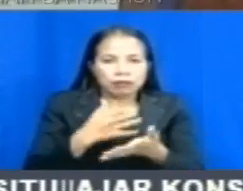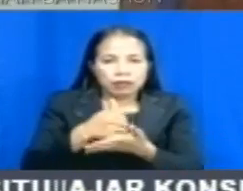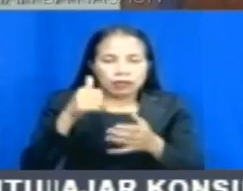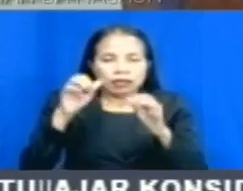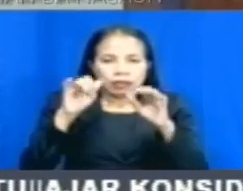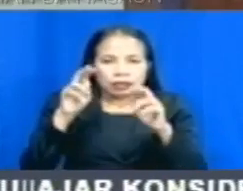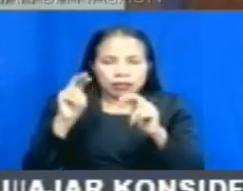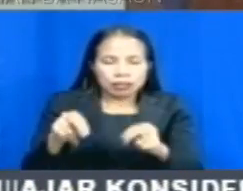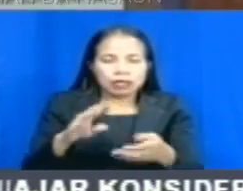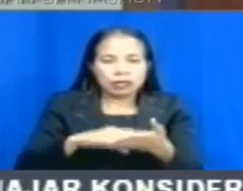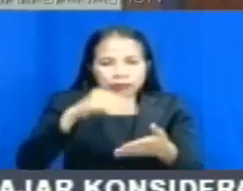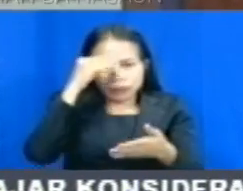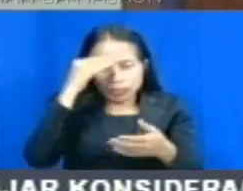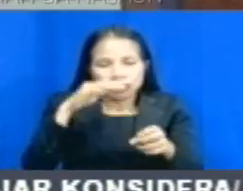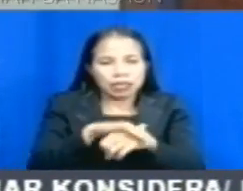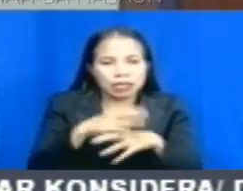que aprender ali o tempo, para